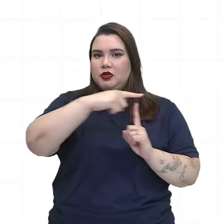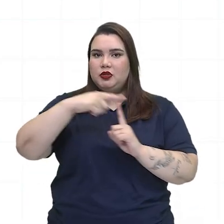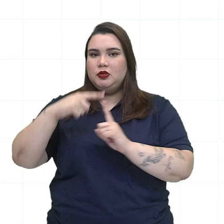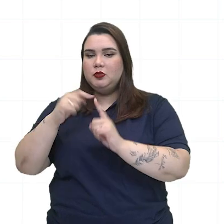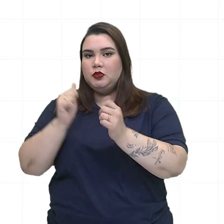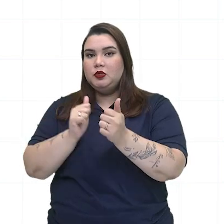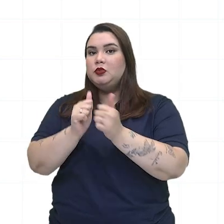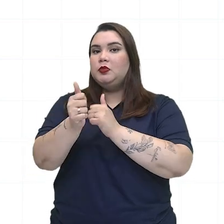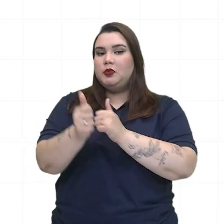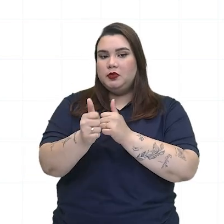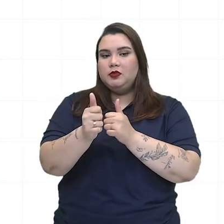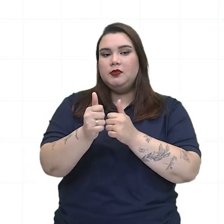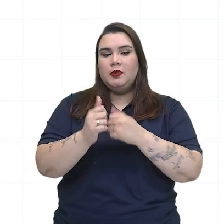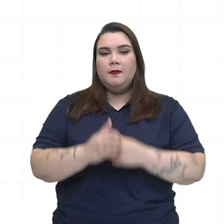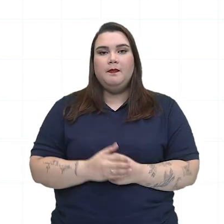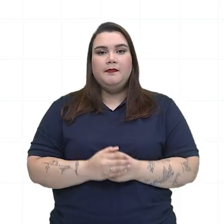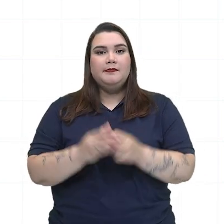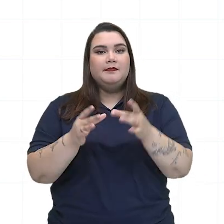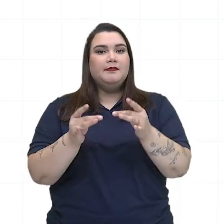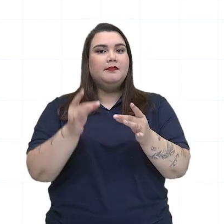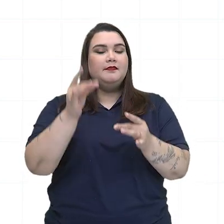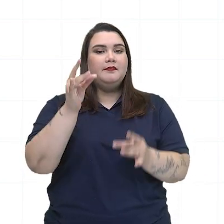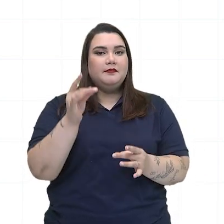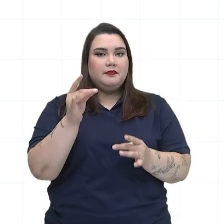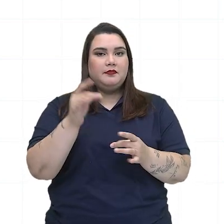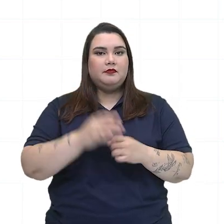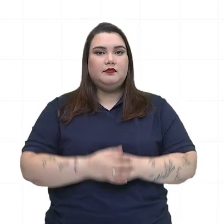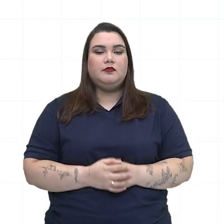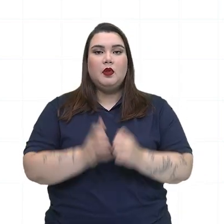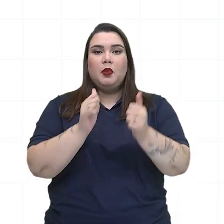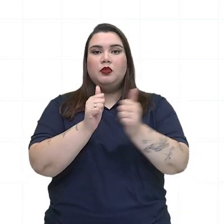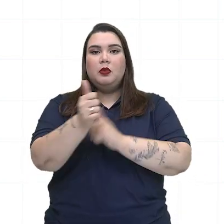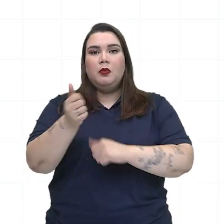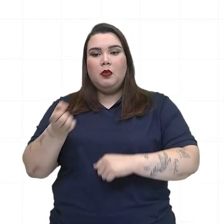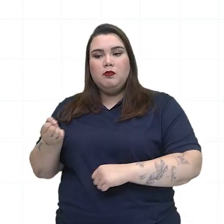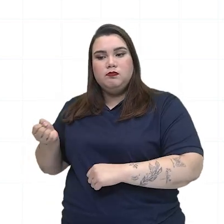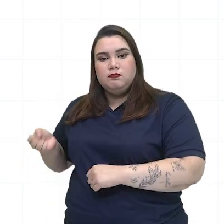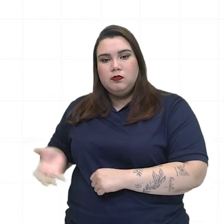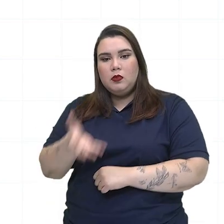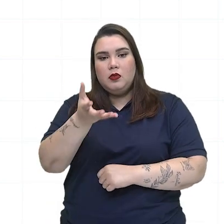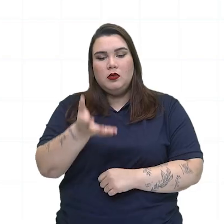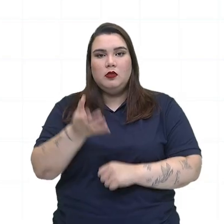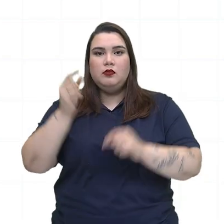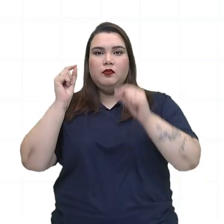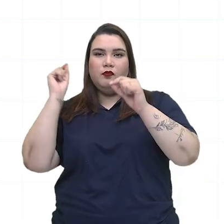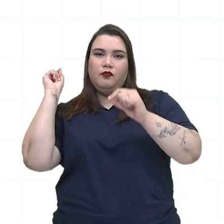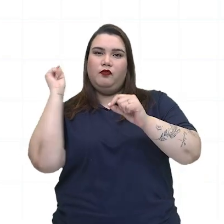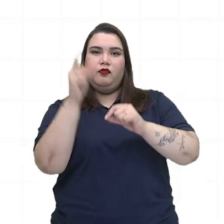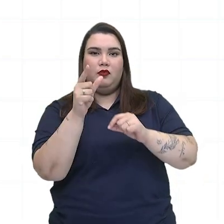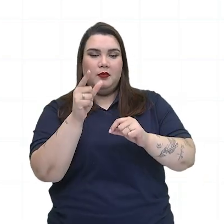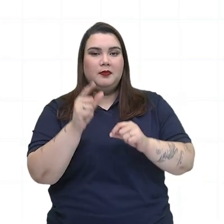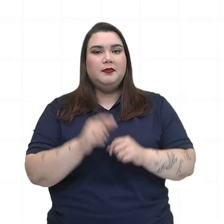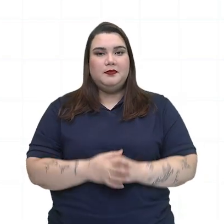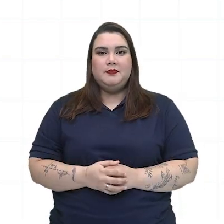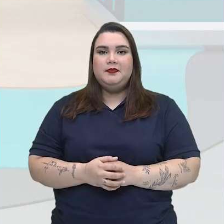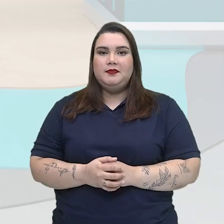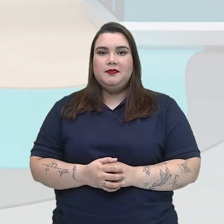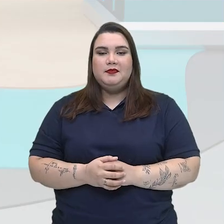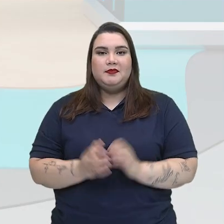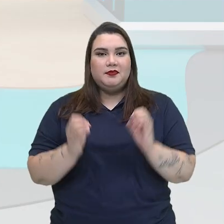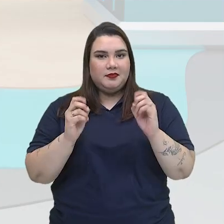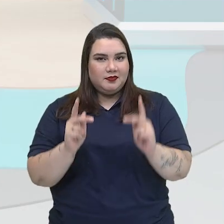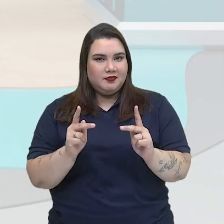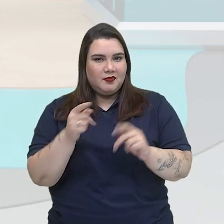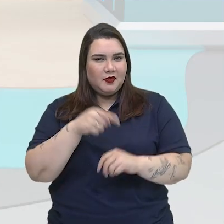é esportes de precisão e o detalhamento, boliche, curling e jogo de dardo.